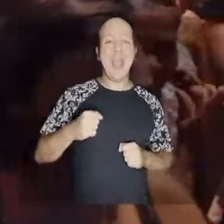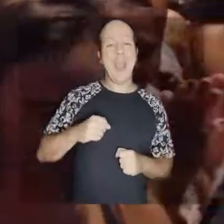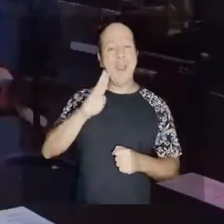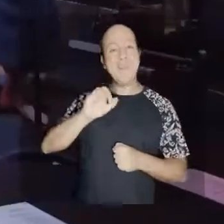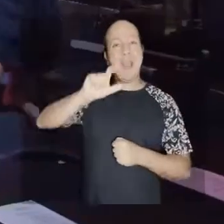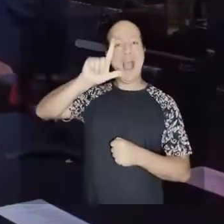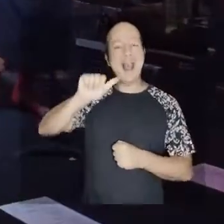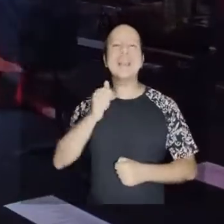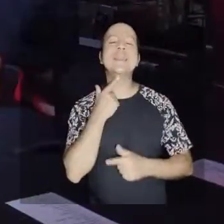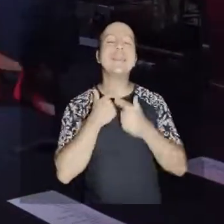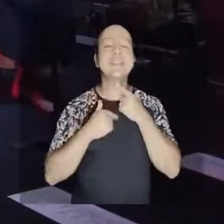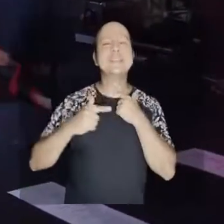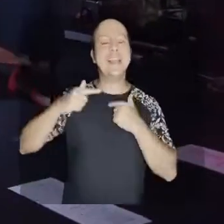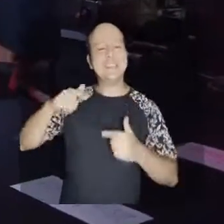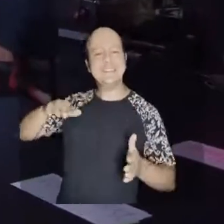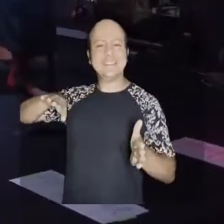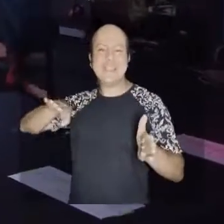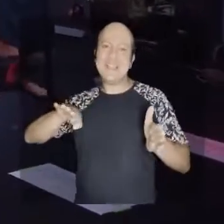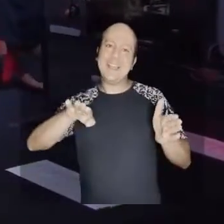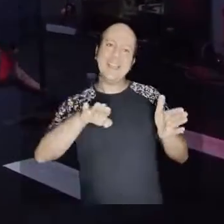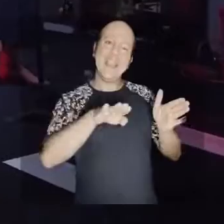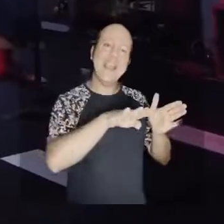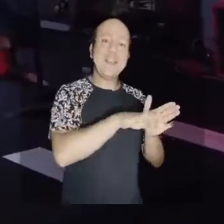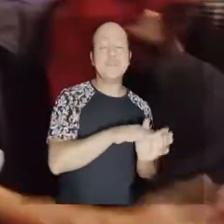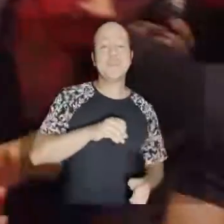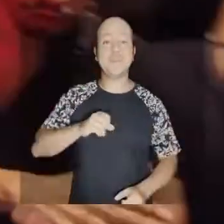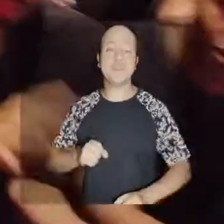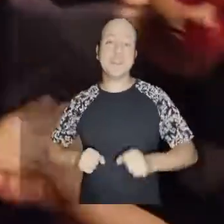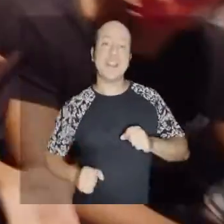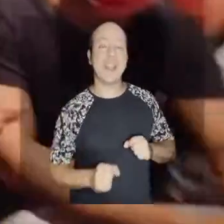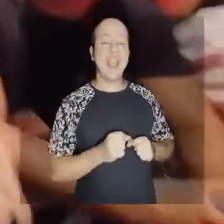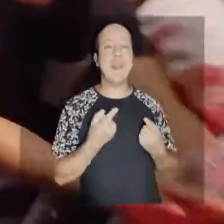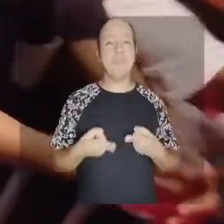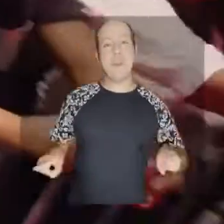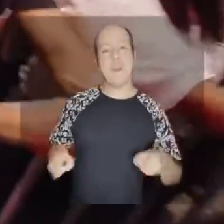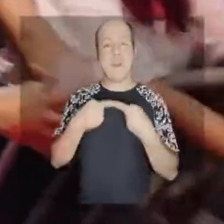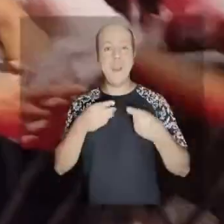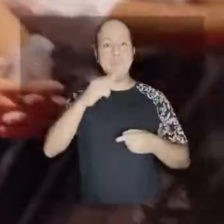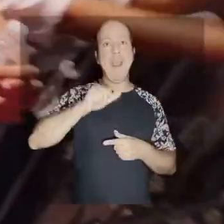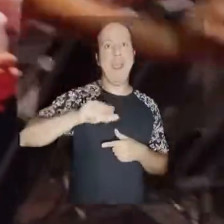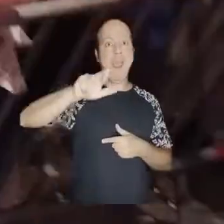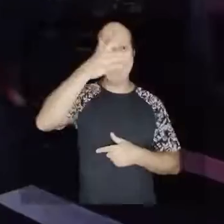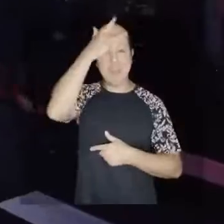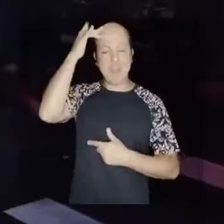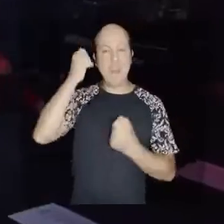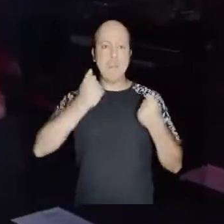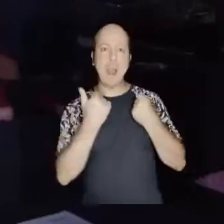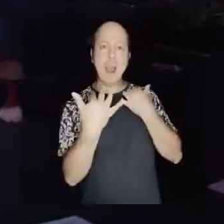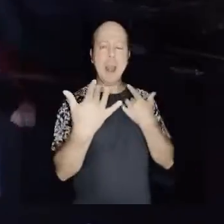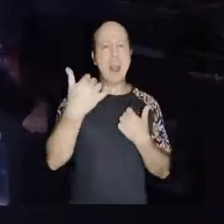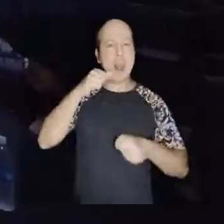Desejo acaba de chegar aqui. Ao microfone, Júlia Mestre. Tem pele clara, cabelos escuros, lisos e longos. Usa top e saia comprida